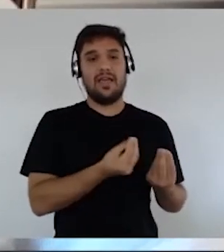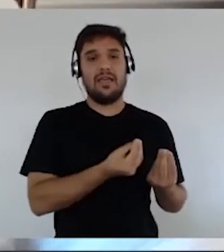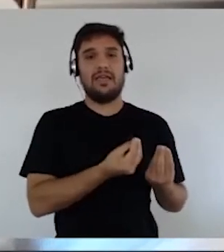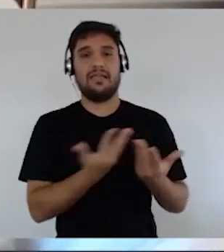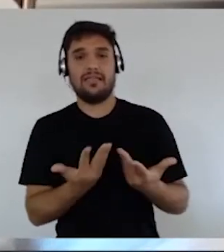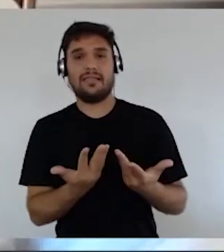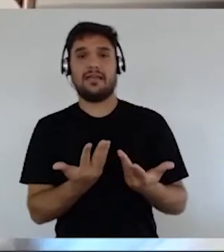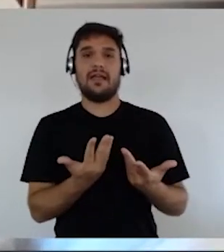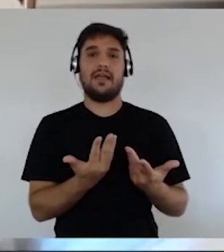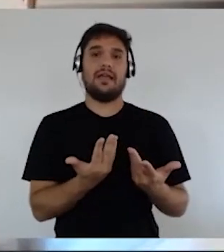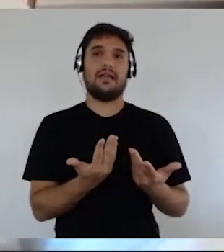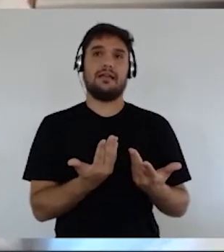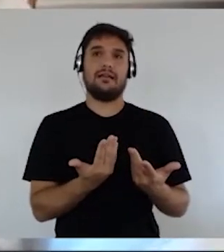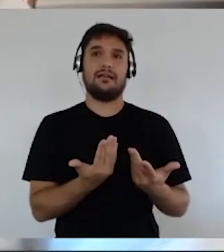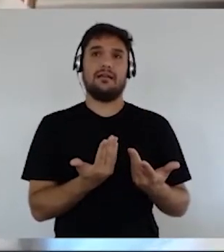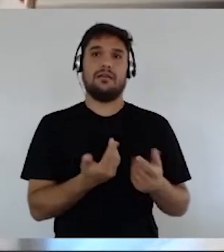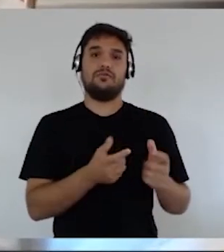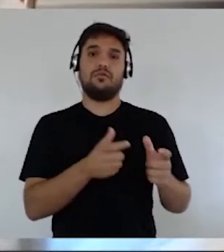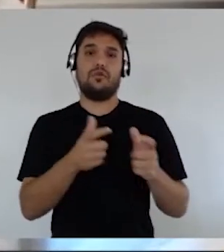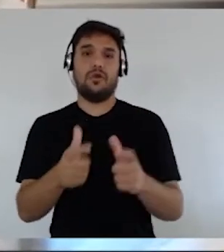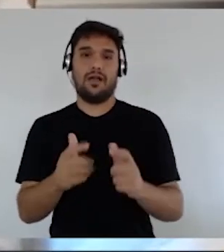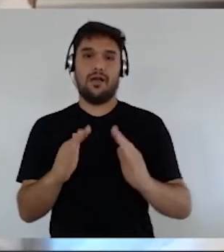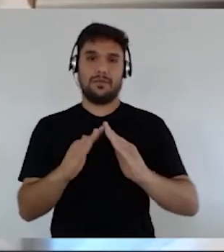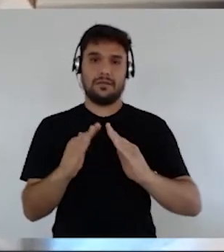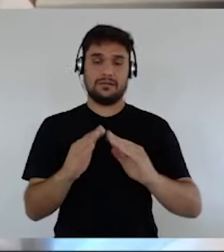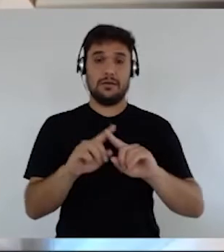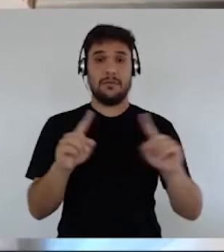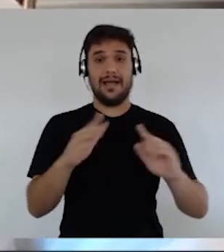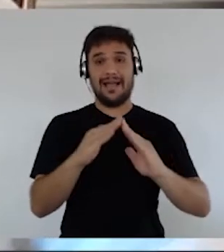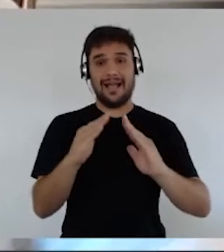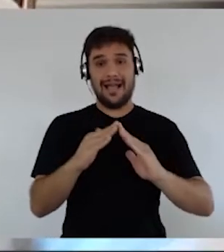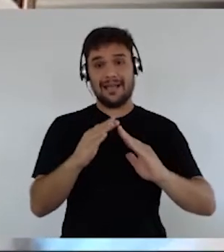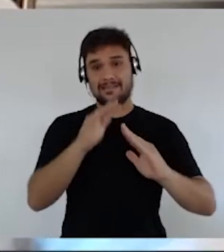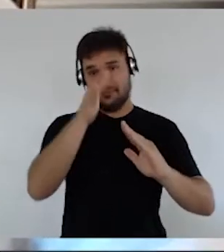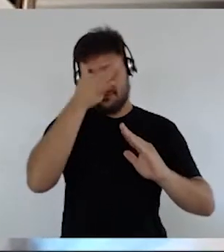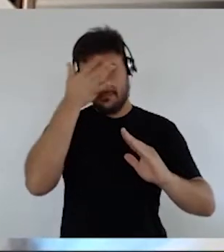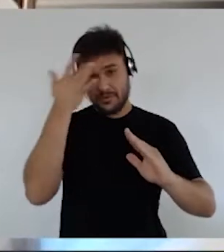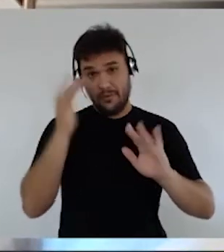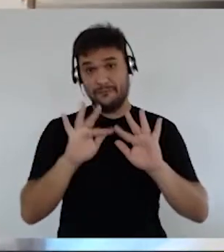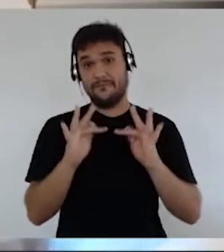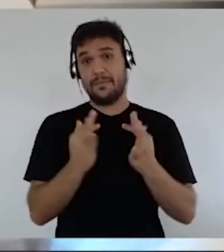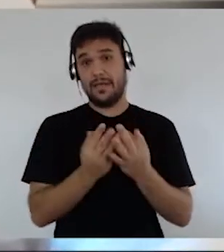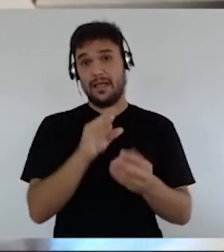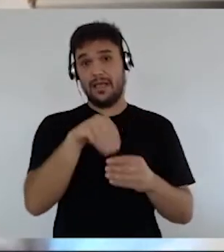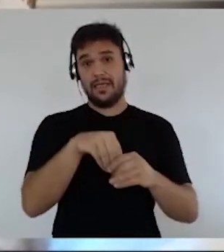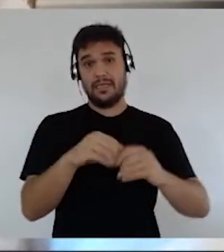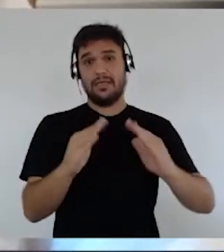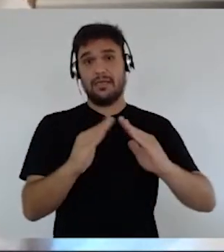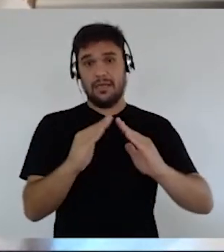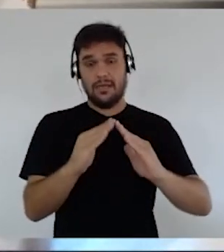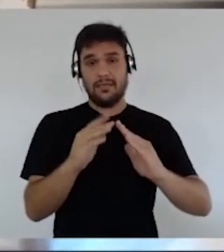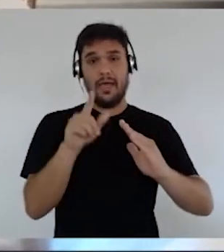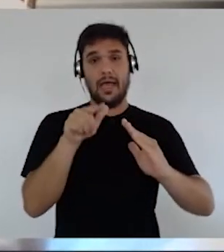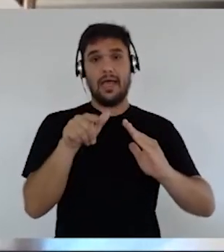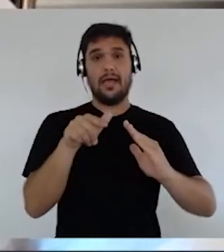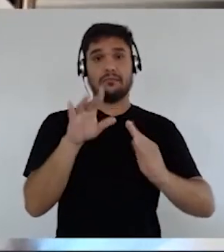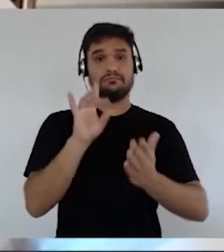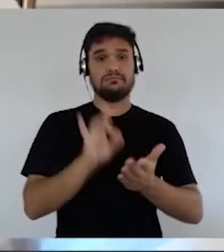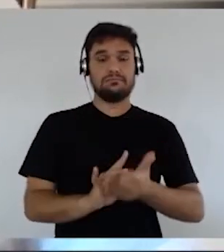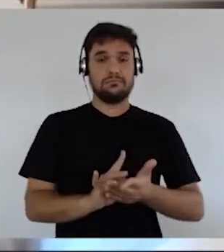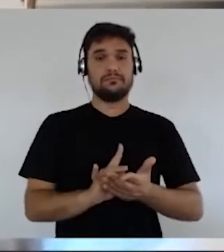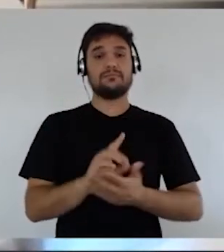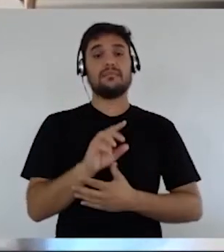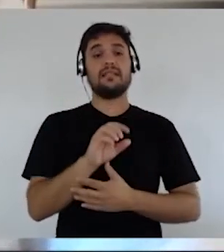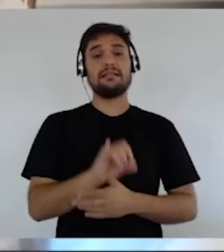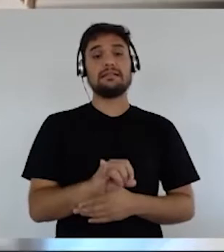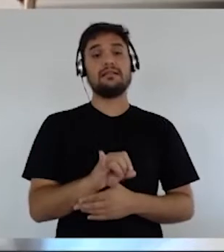de um local de habitação. A casa de morada de família, sempre que é tutelada quando